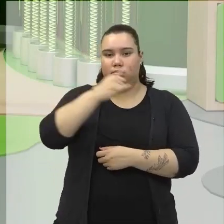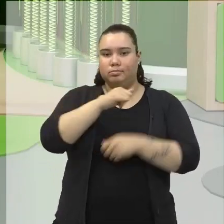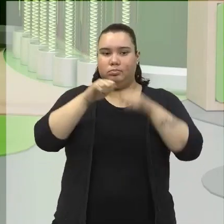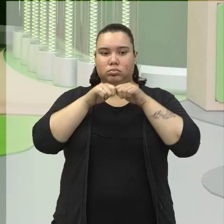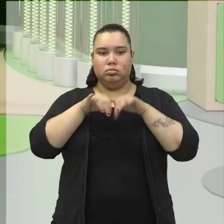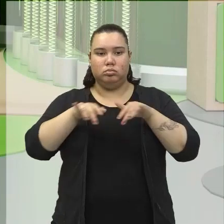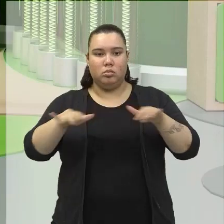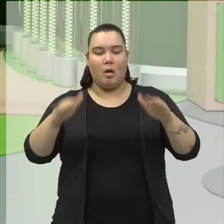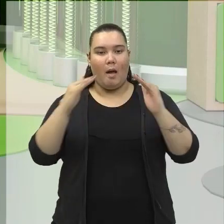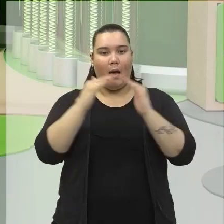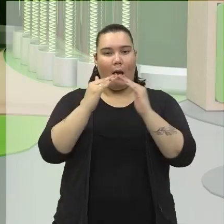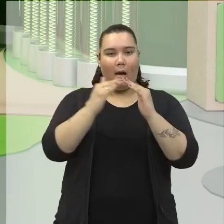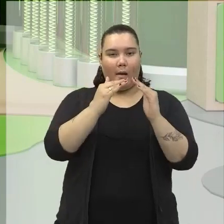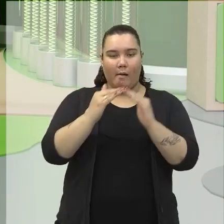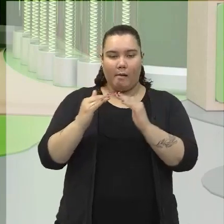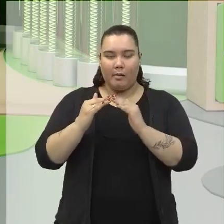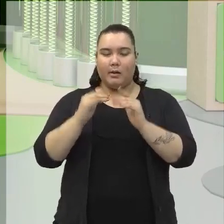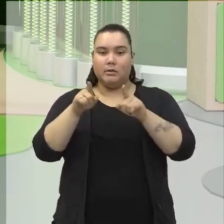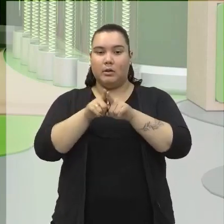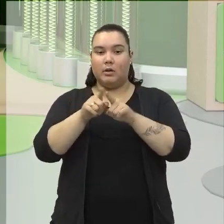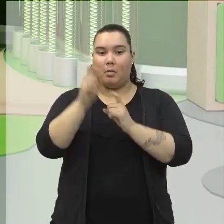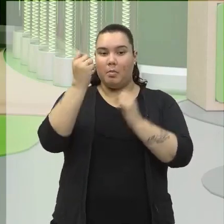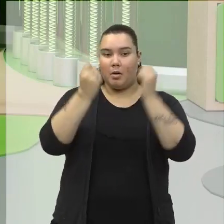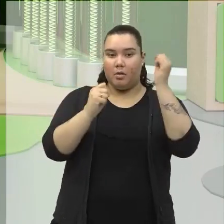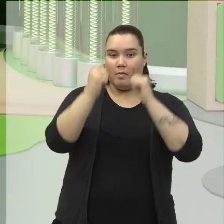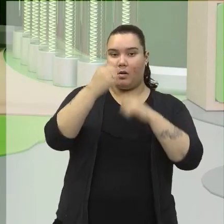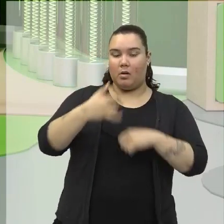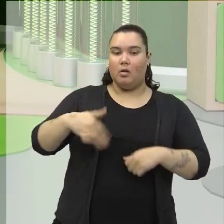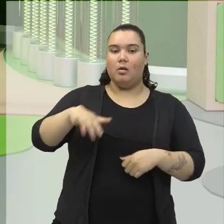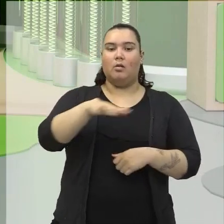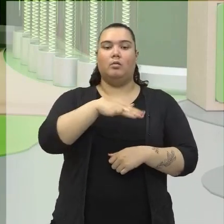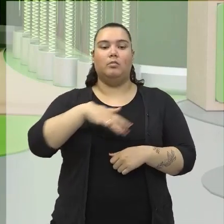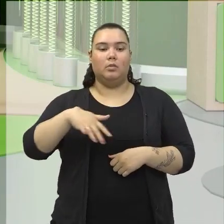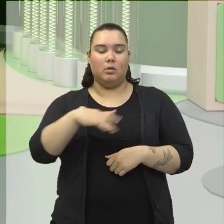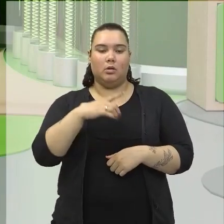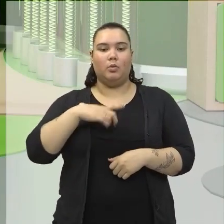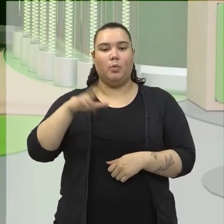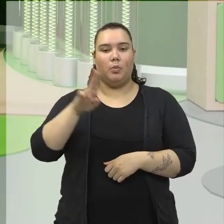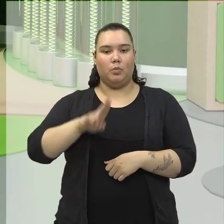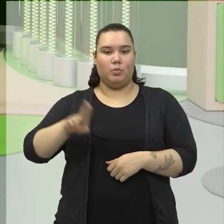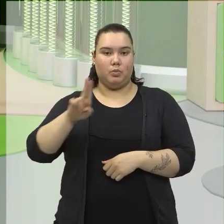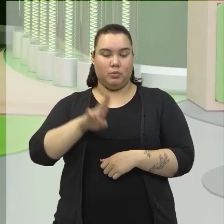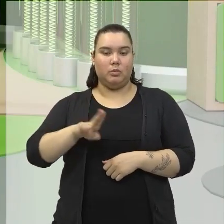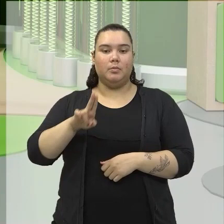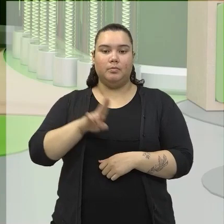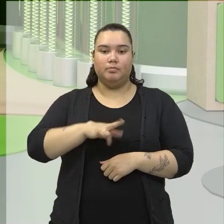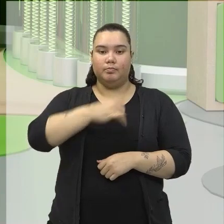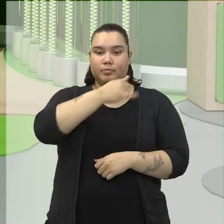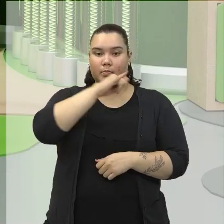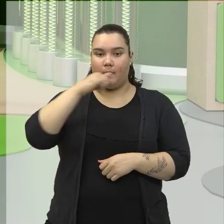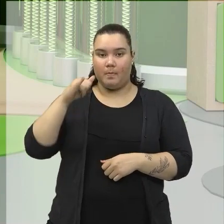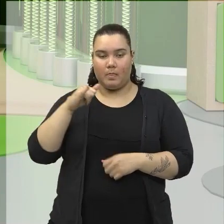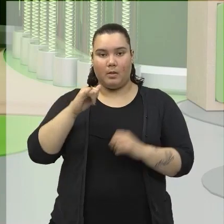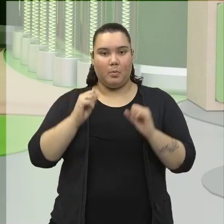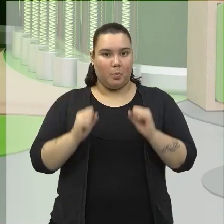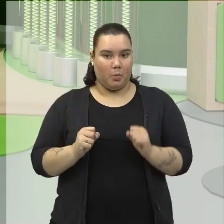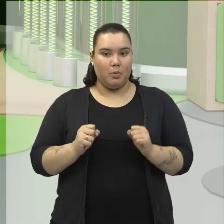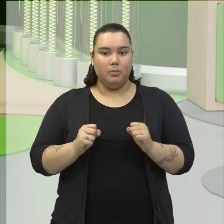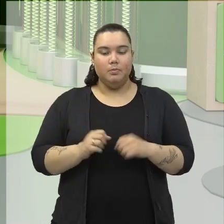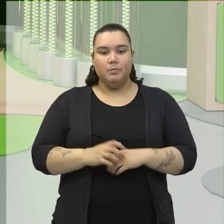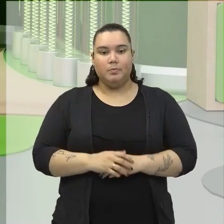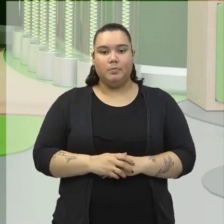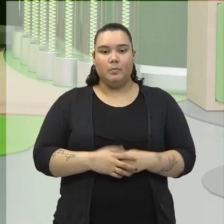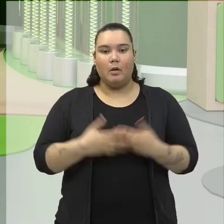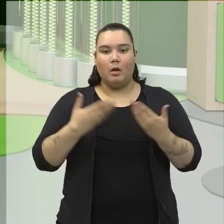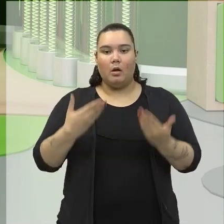nossos lares, nas indústrias também, para que possam ser consumida aí essa energia e ser utilizada aí no nosso dia a dia. Então